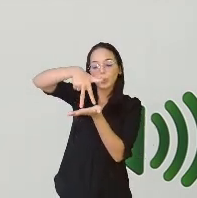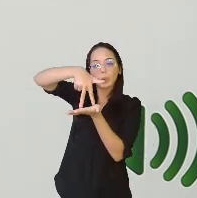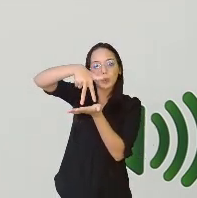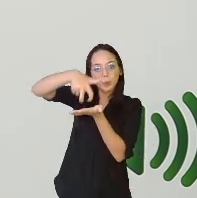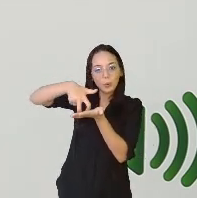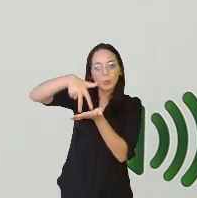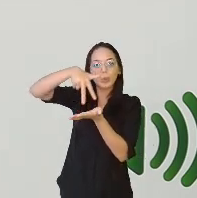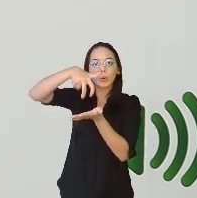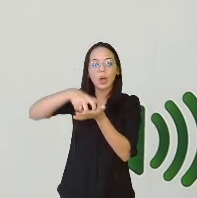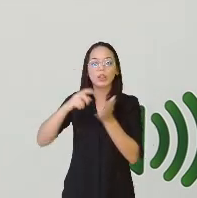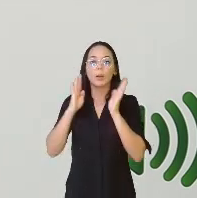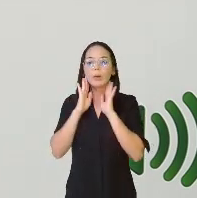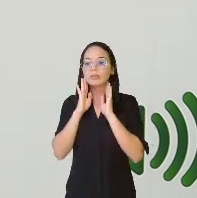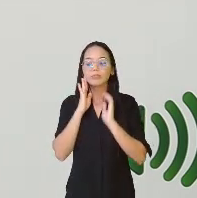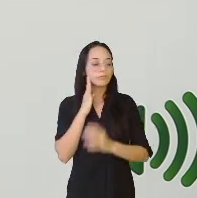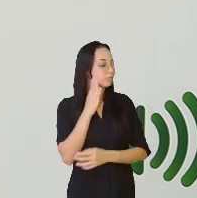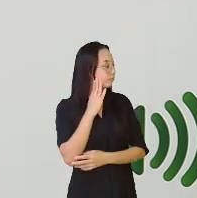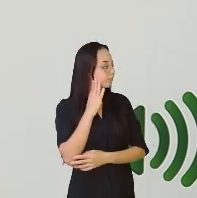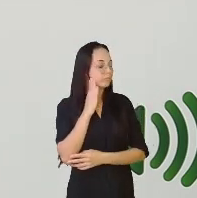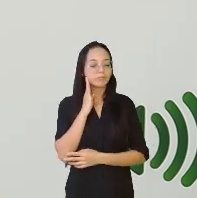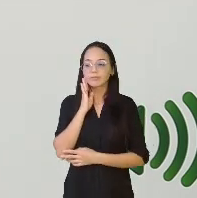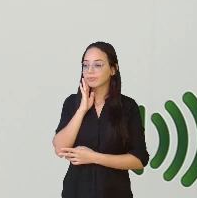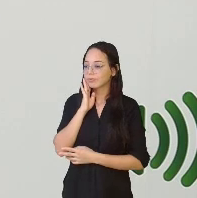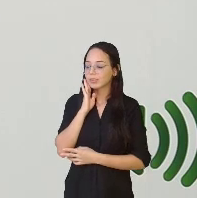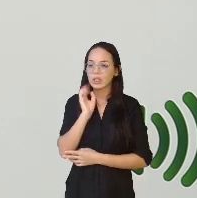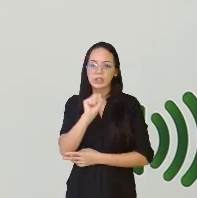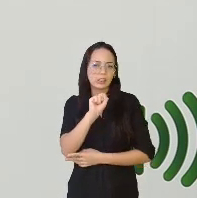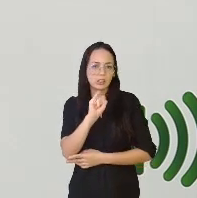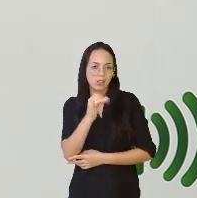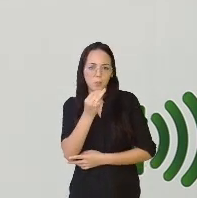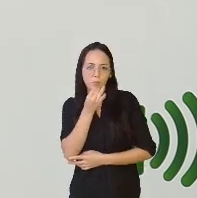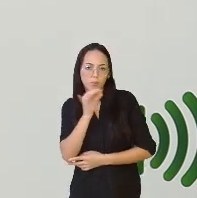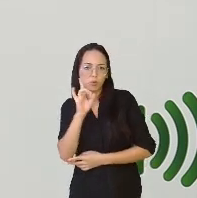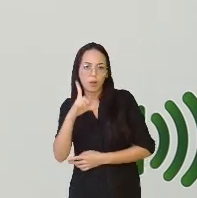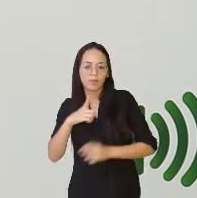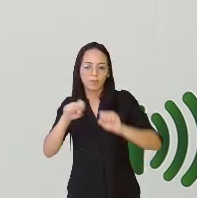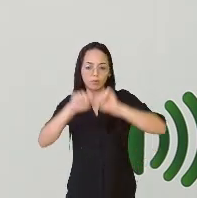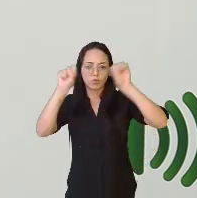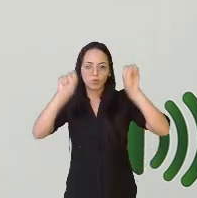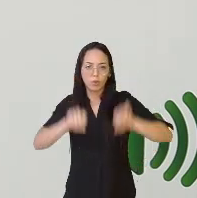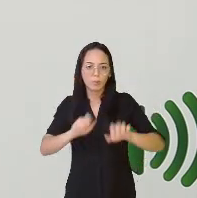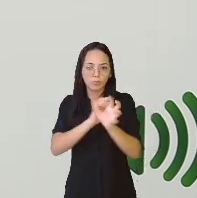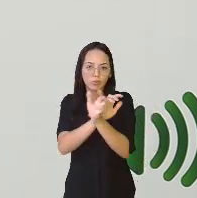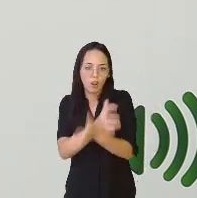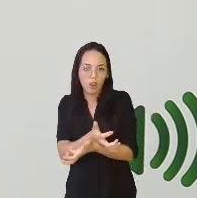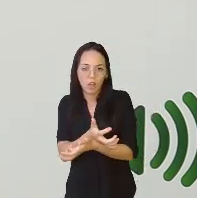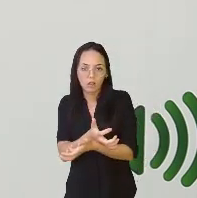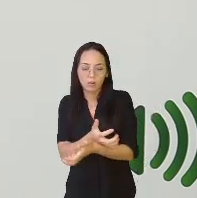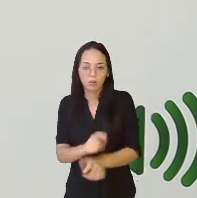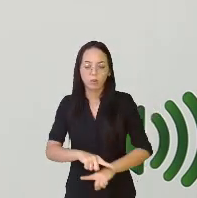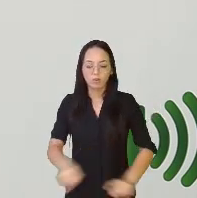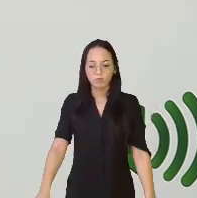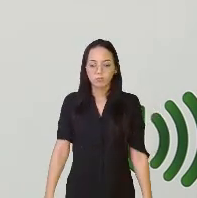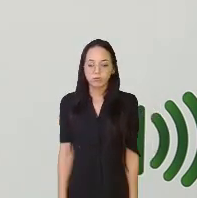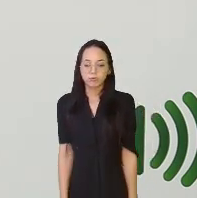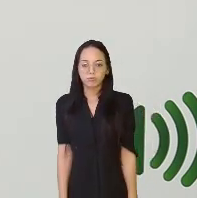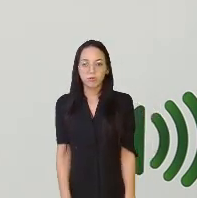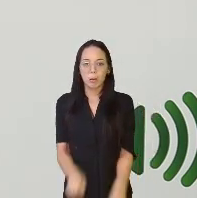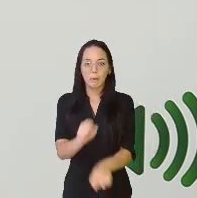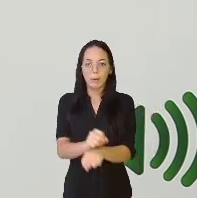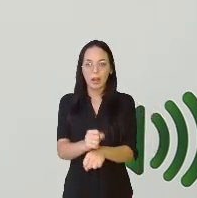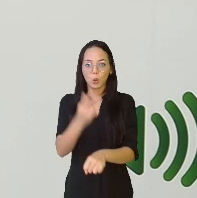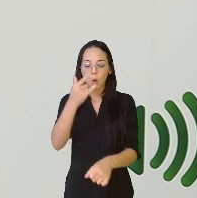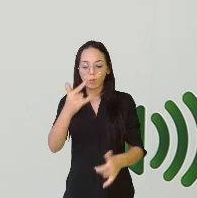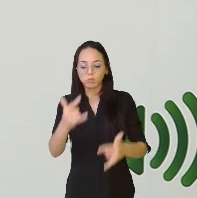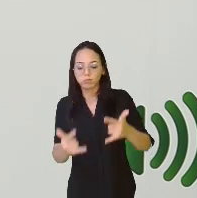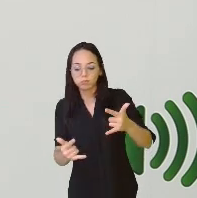a cabeça. Se a gente só tivesse o sistema esquelético, provavelmente a gente andaria feito